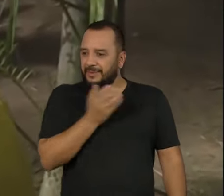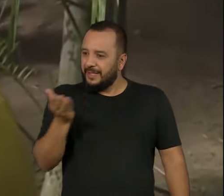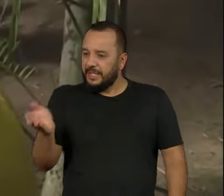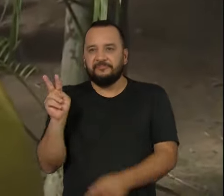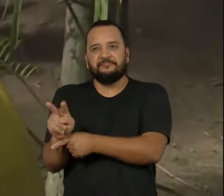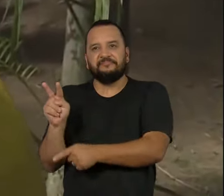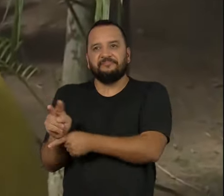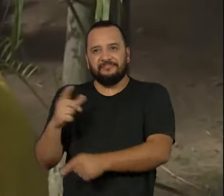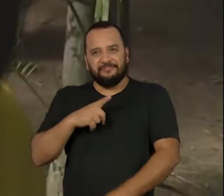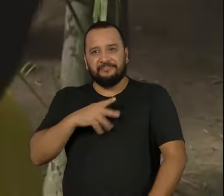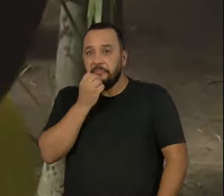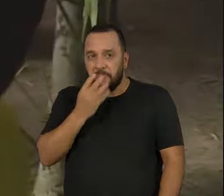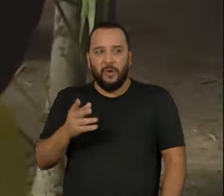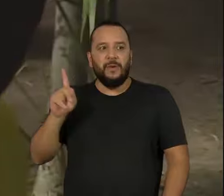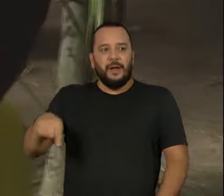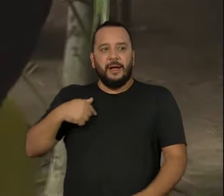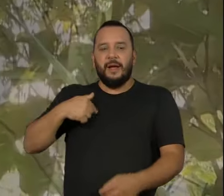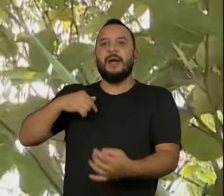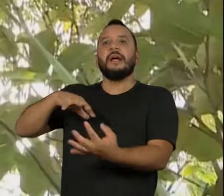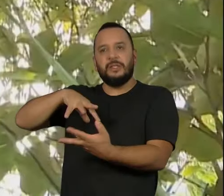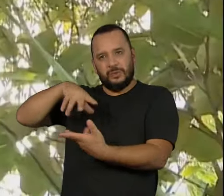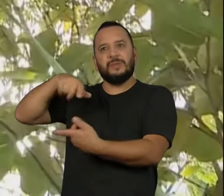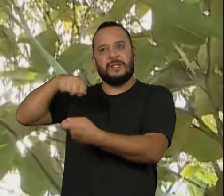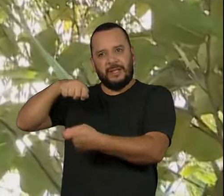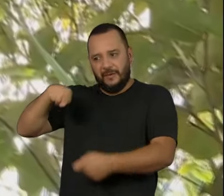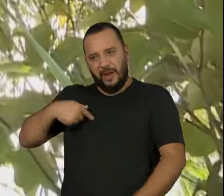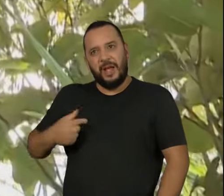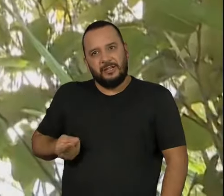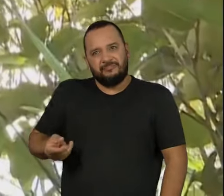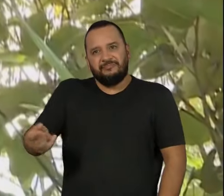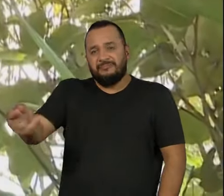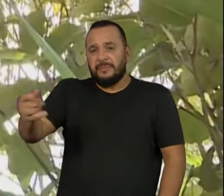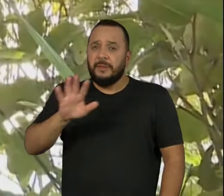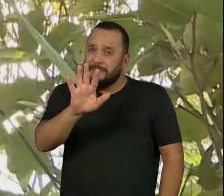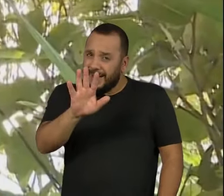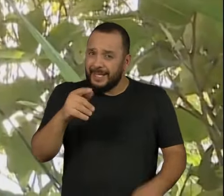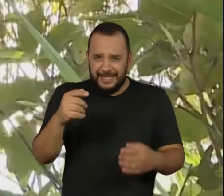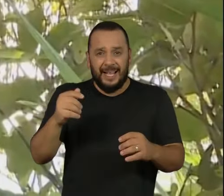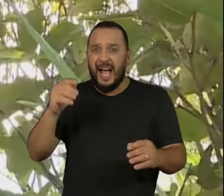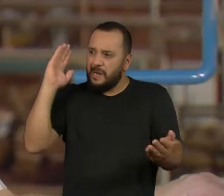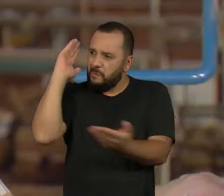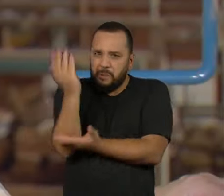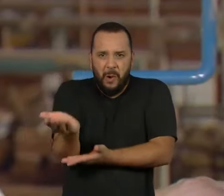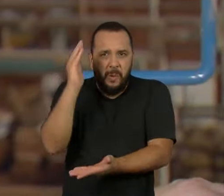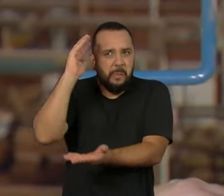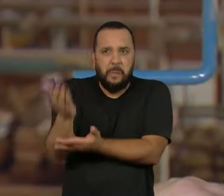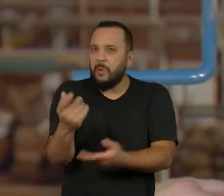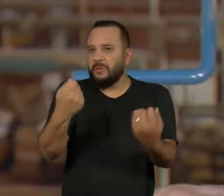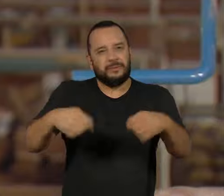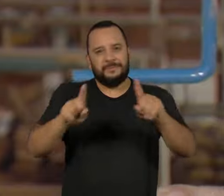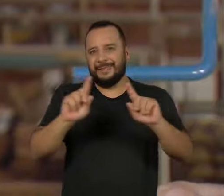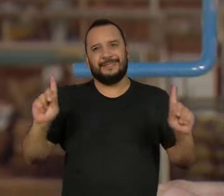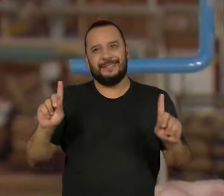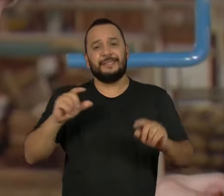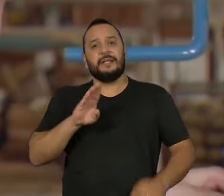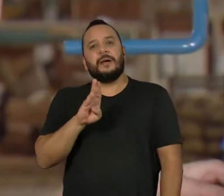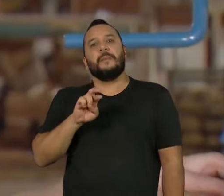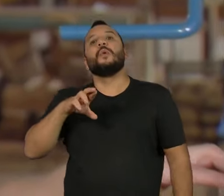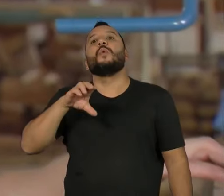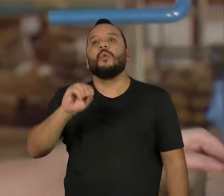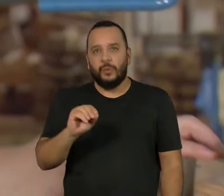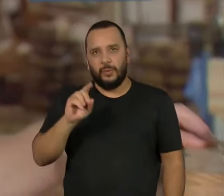Além de biodegradável, para usar o miriti não é necessário derrubar uma única árvore. Bruno Balboni é um dos envolvidos